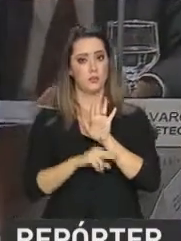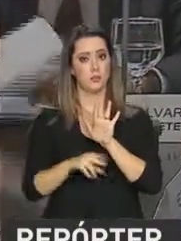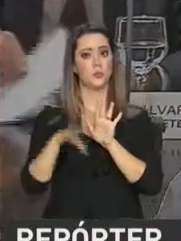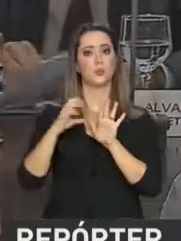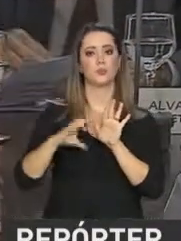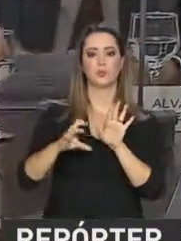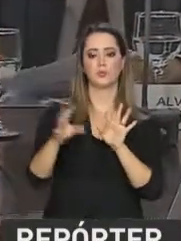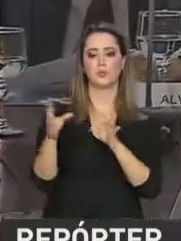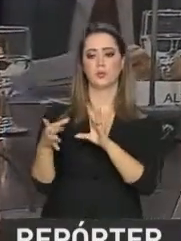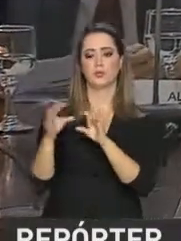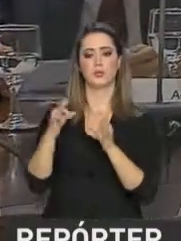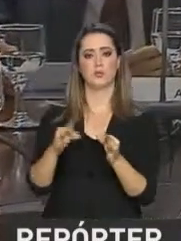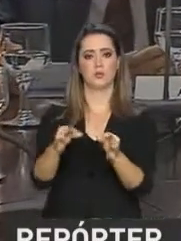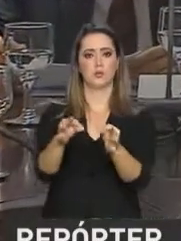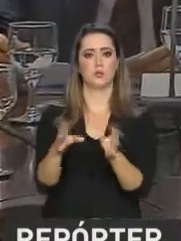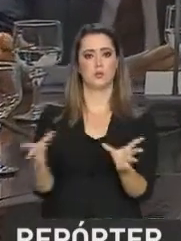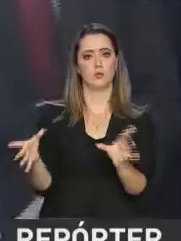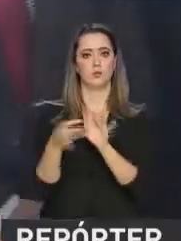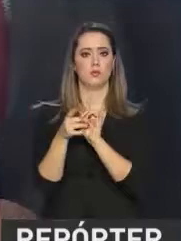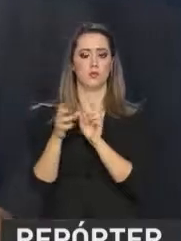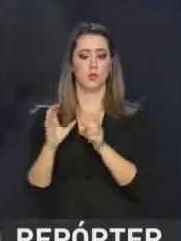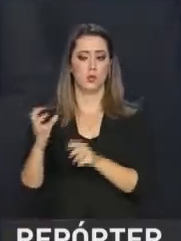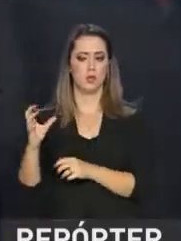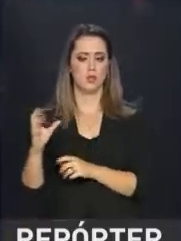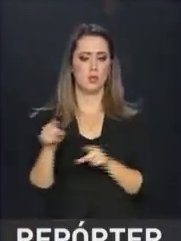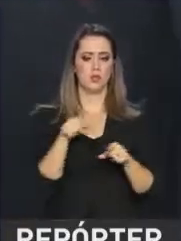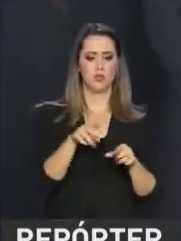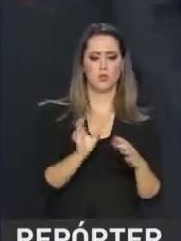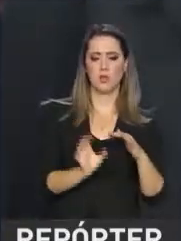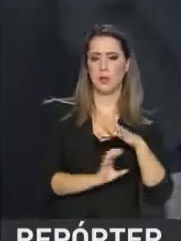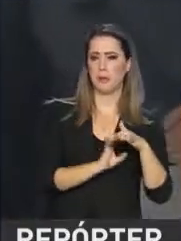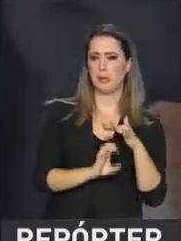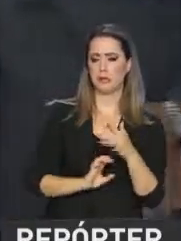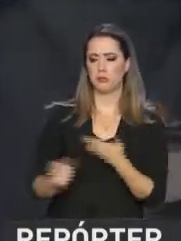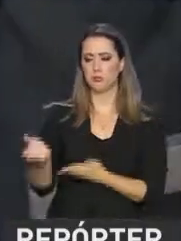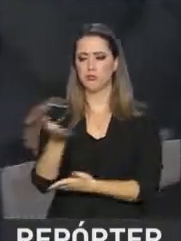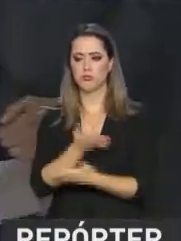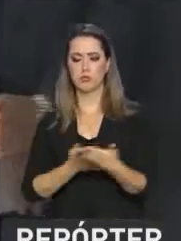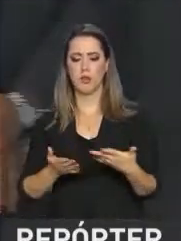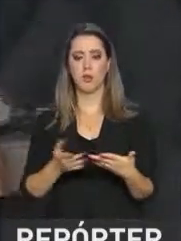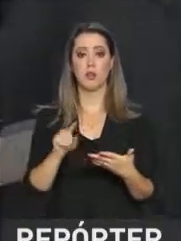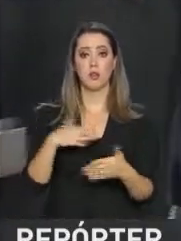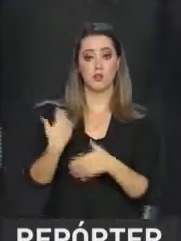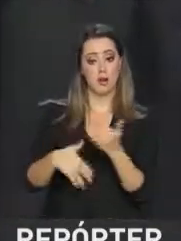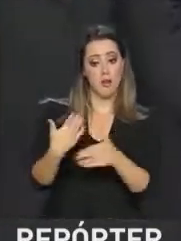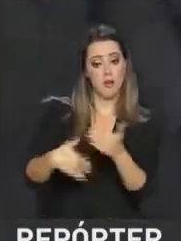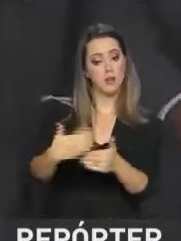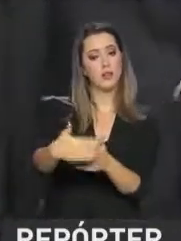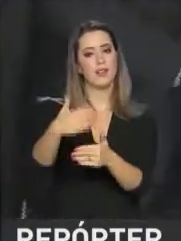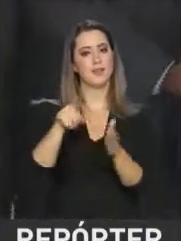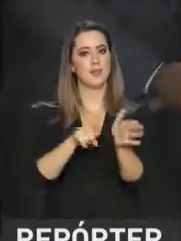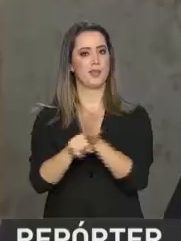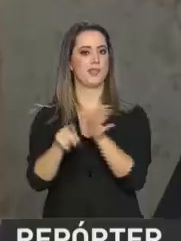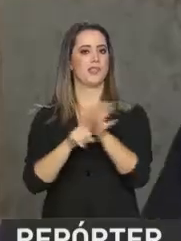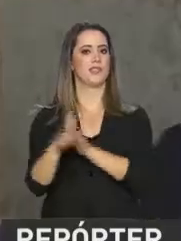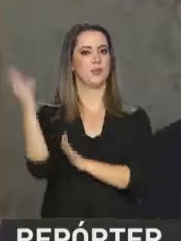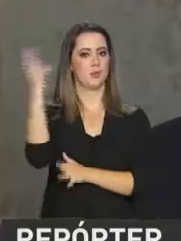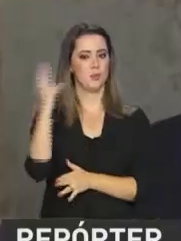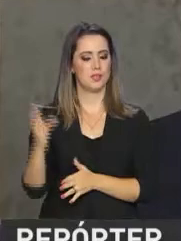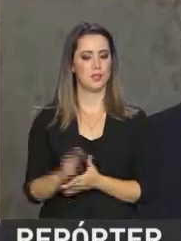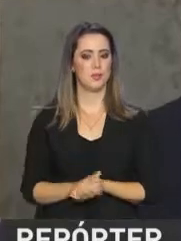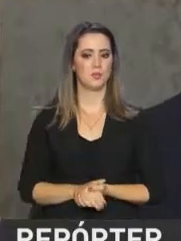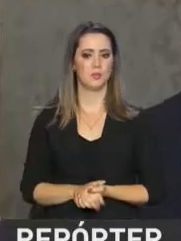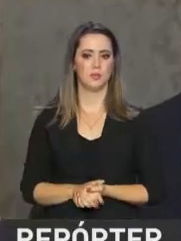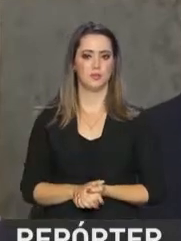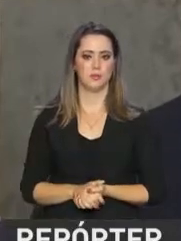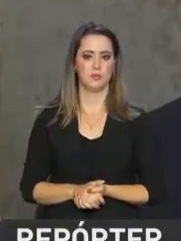estreitar a relação entre atividades científicas e o setor privado e alavancar a pesquisa no país e melhorar